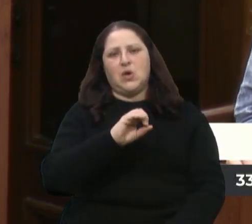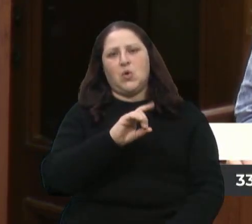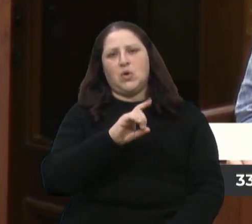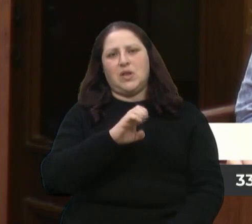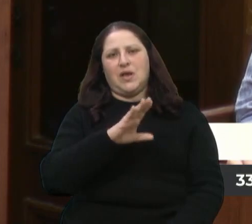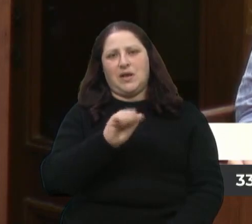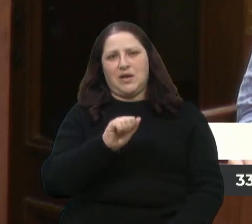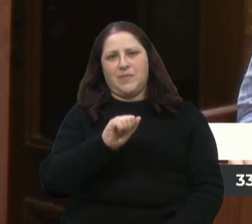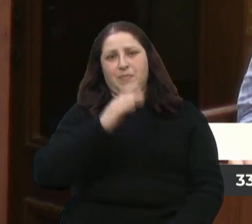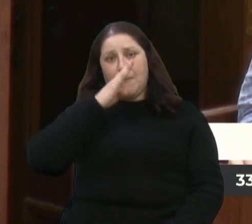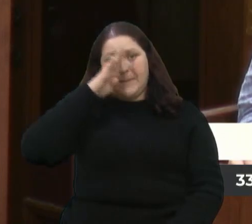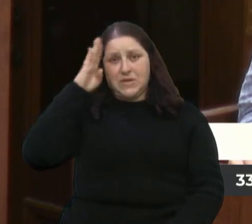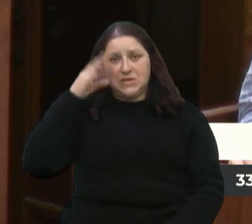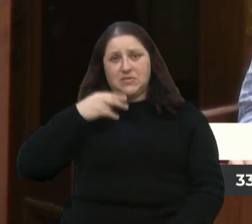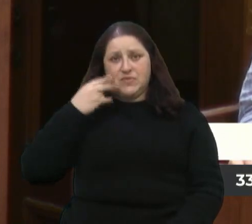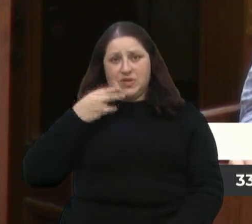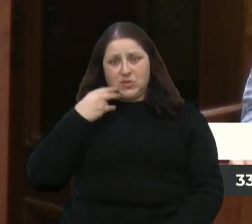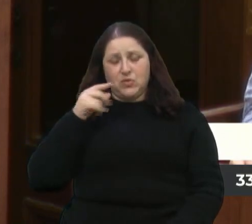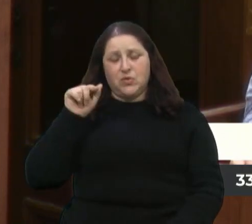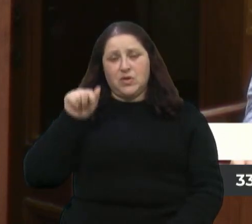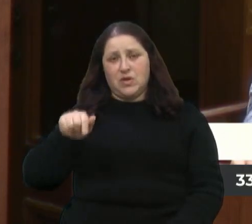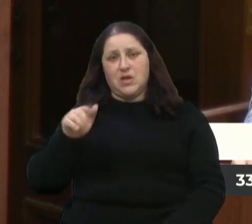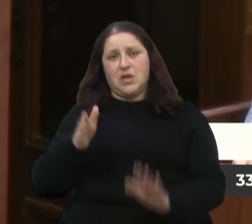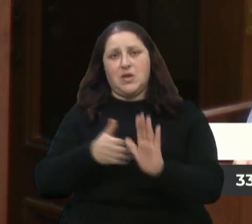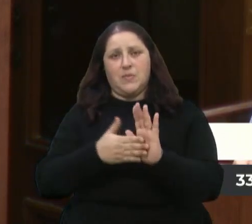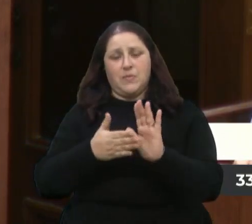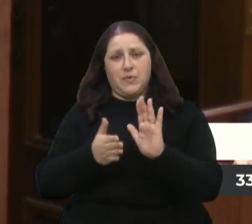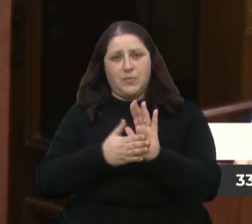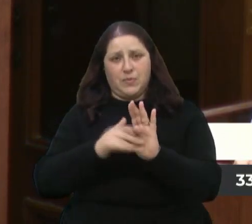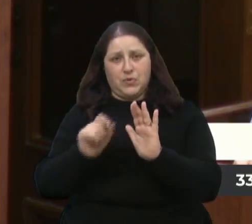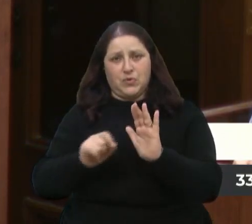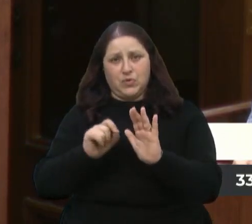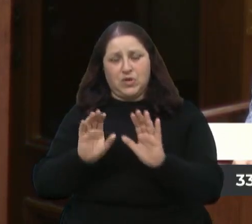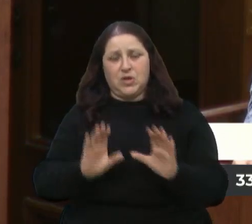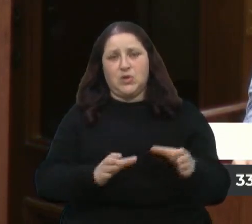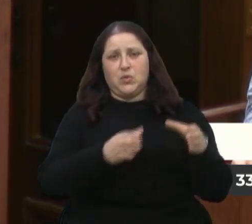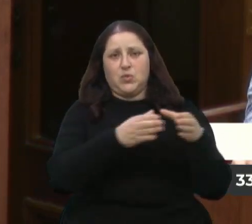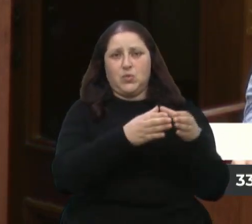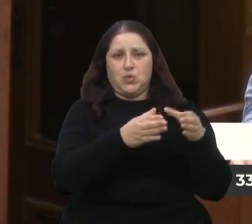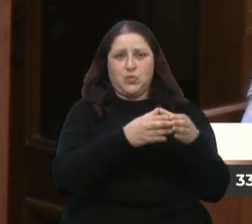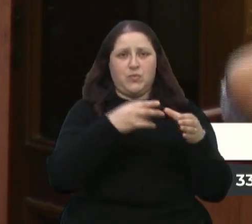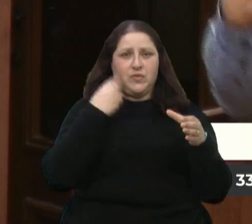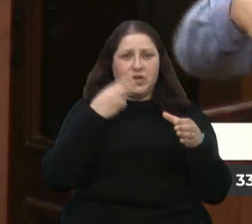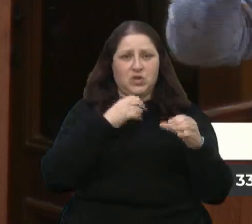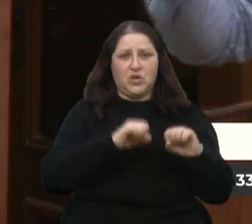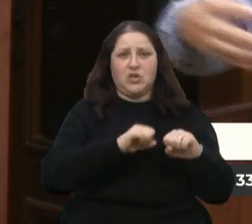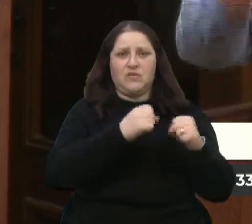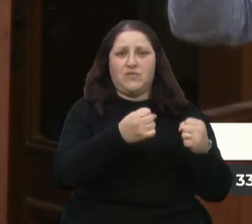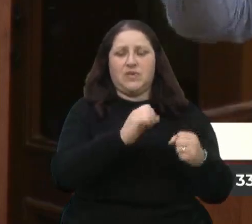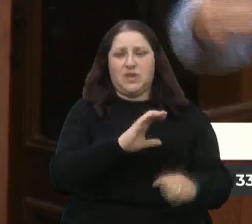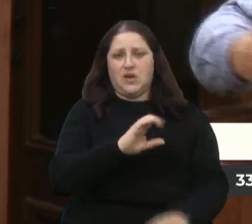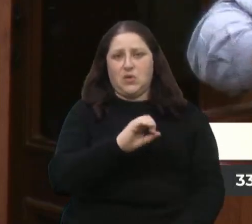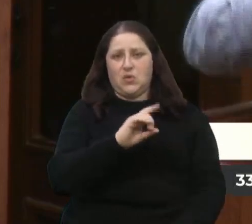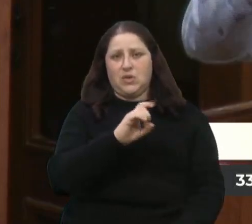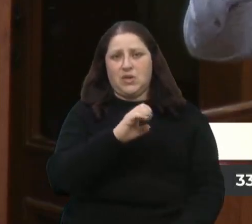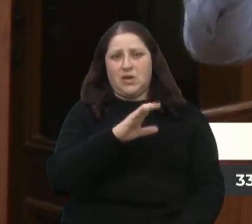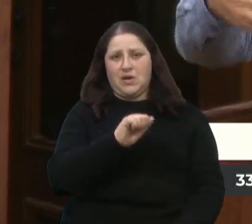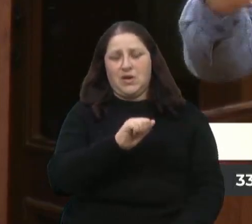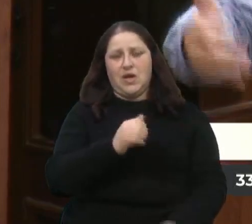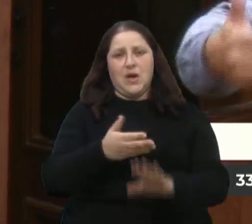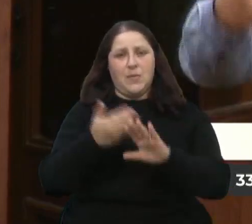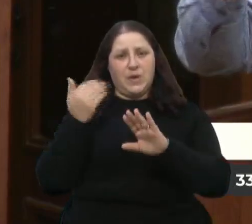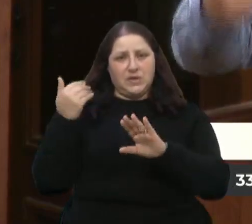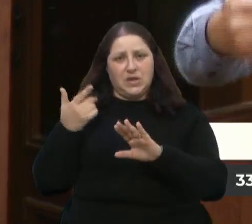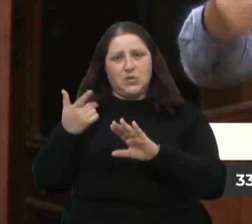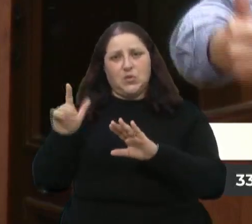Adriano Bressan foi o proponente da frente pela Codeca, sendo que em outras legislaturas,